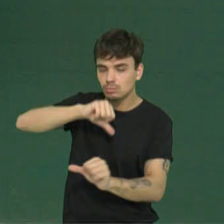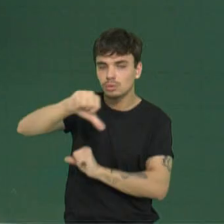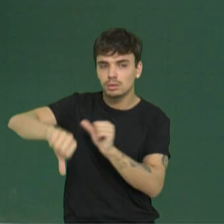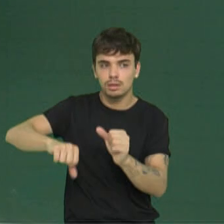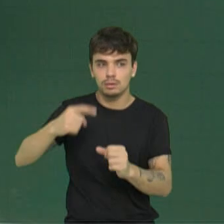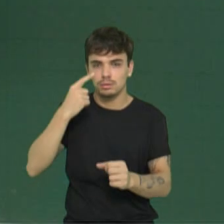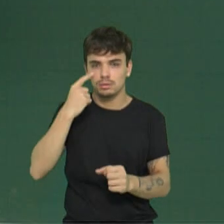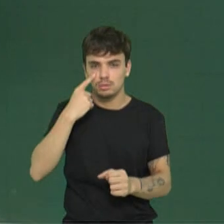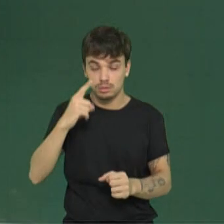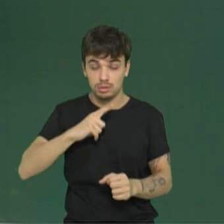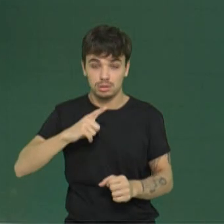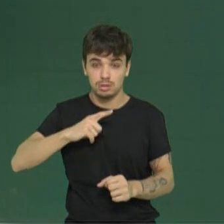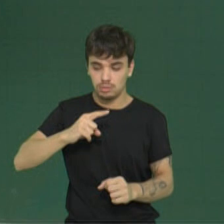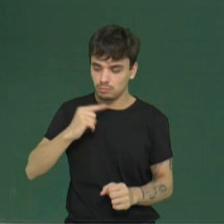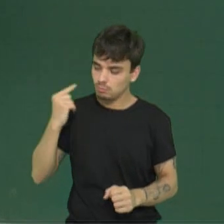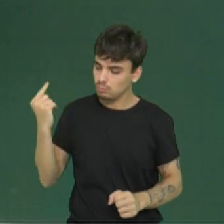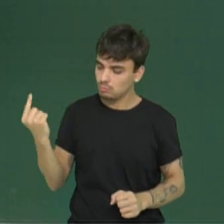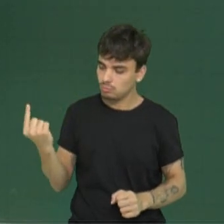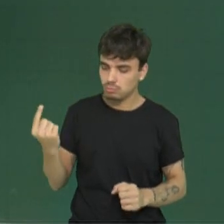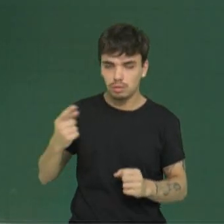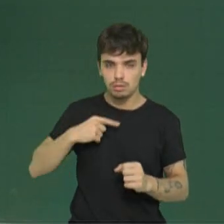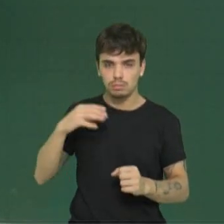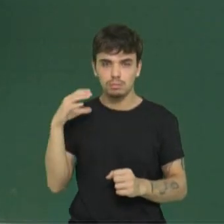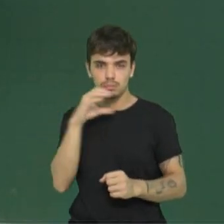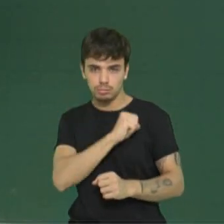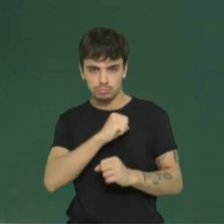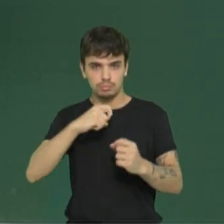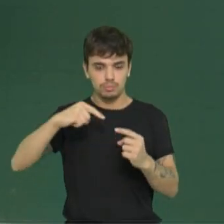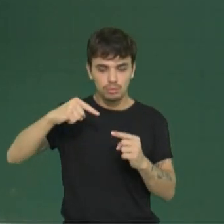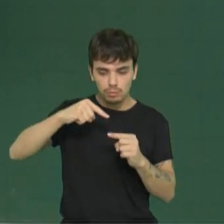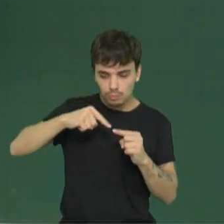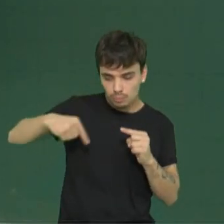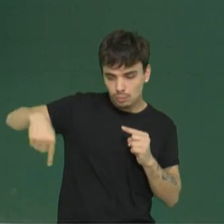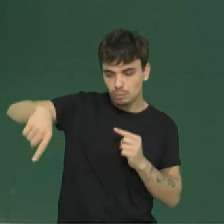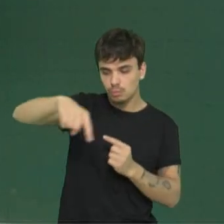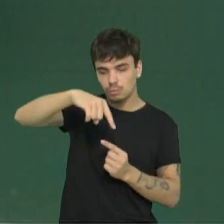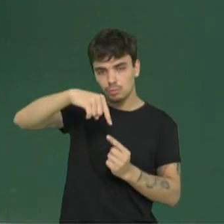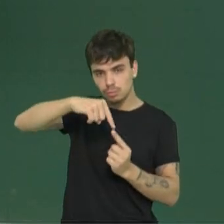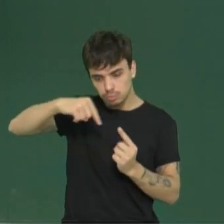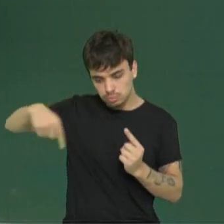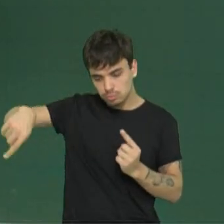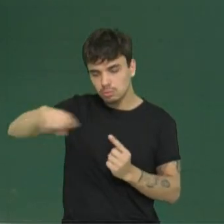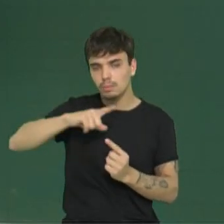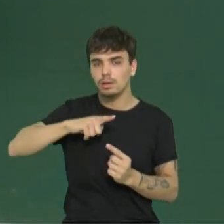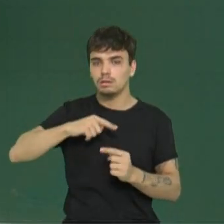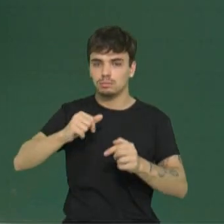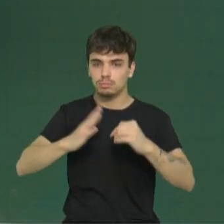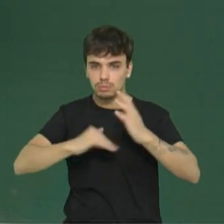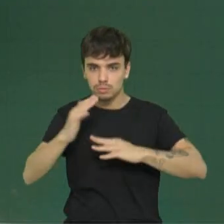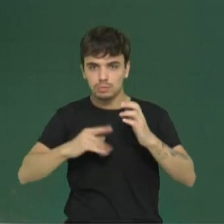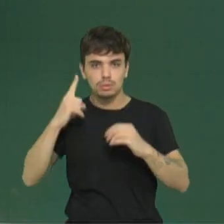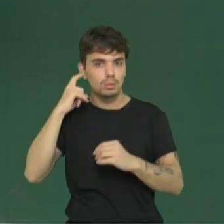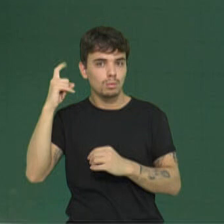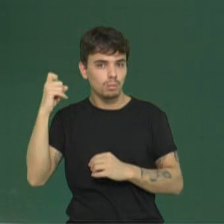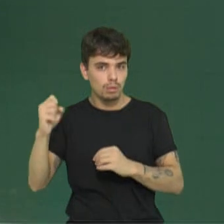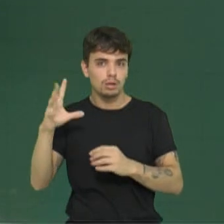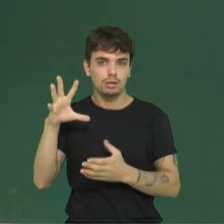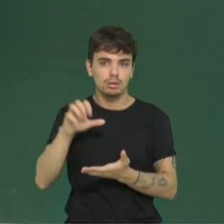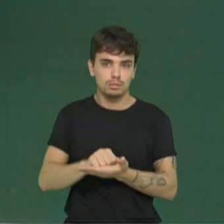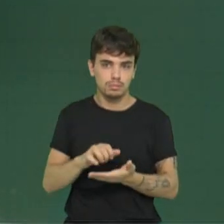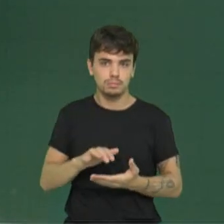o disco tinha uma velocidade de rotação para ele produzir o som naquele ritmo que foi